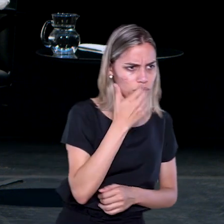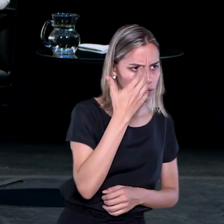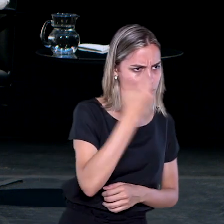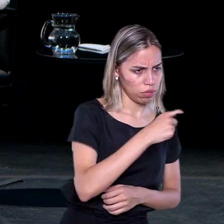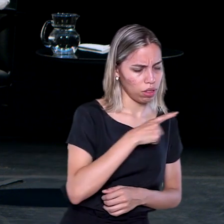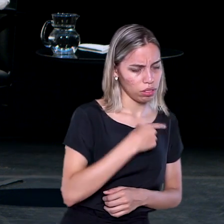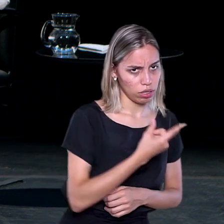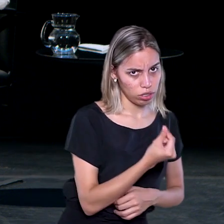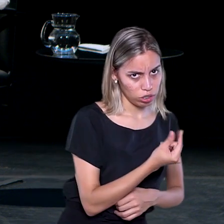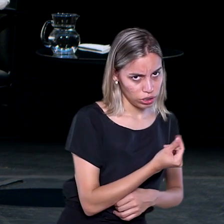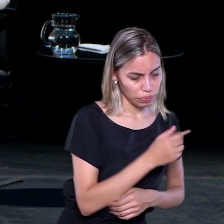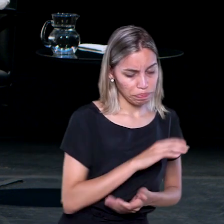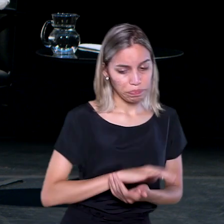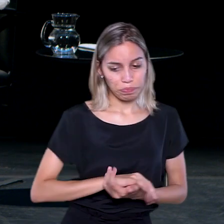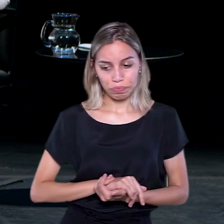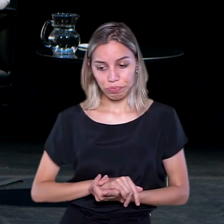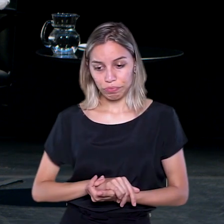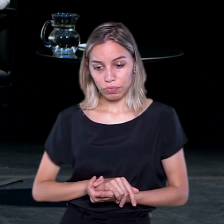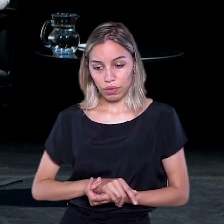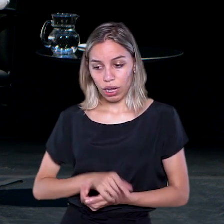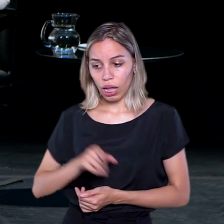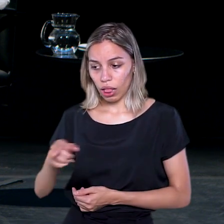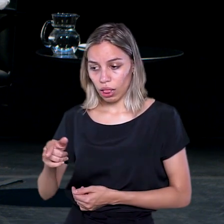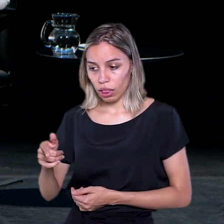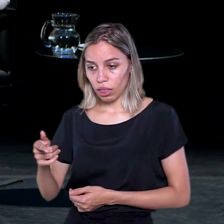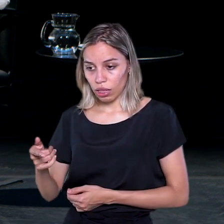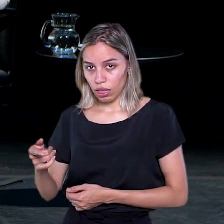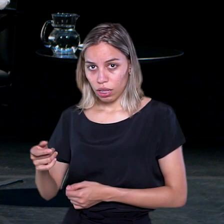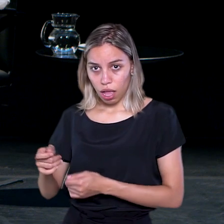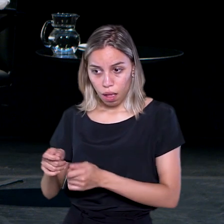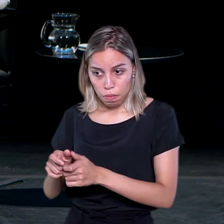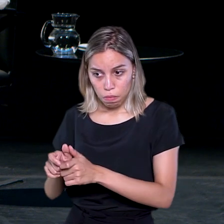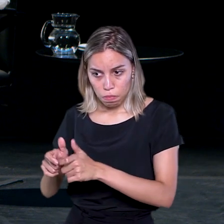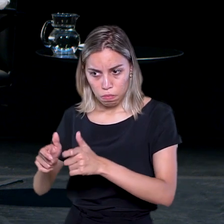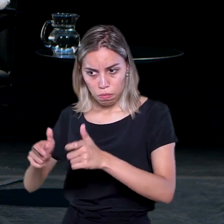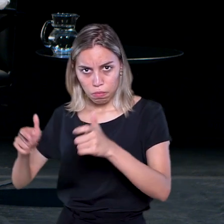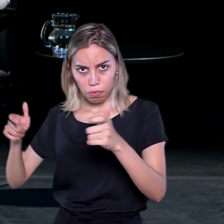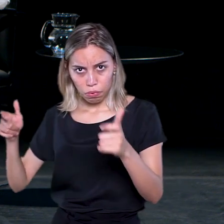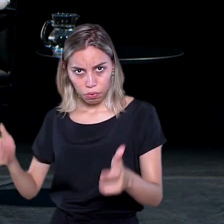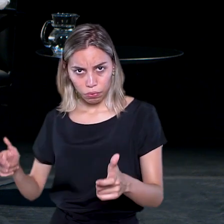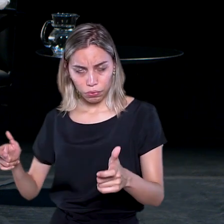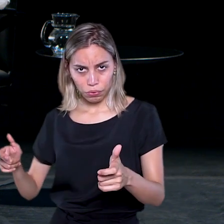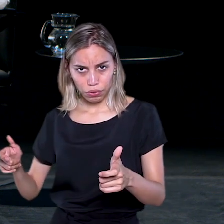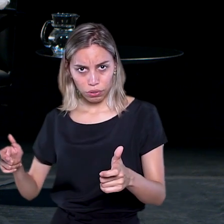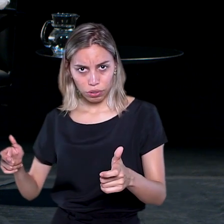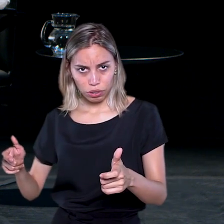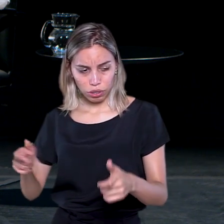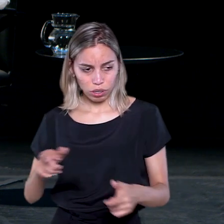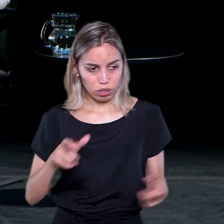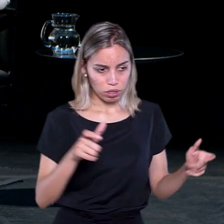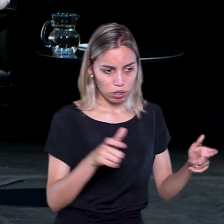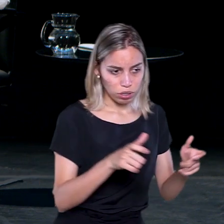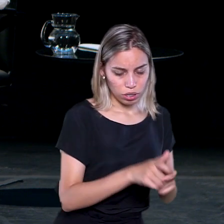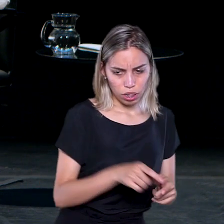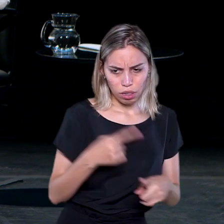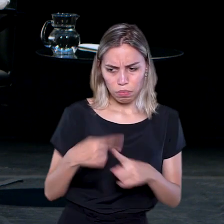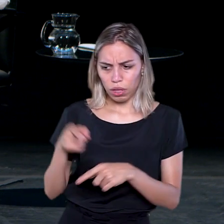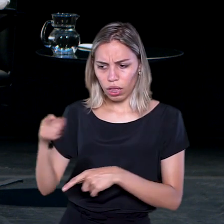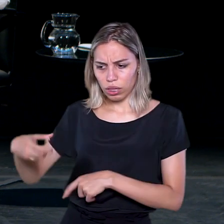saúde particulares. Se essas mulheres são a maior clientela do SUS, por que elas recebem menos anestesia no parto